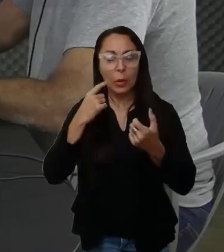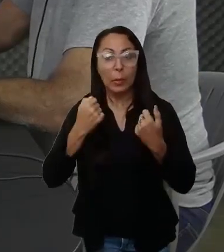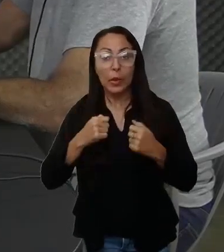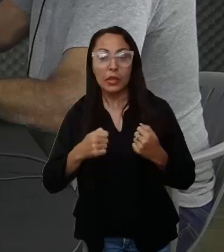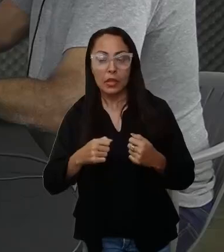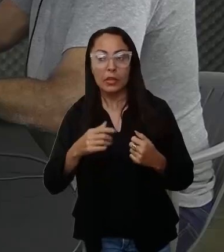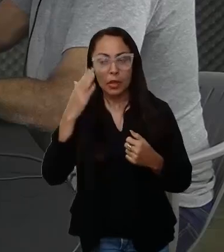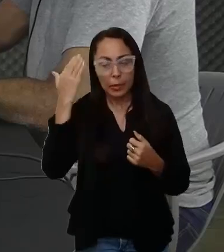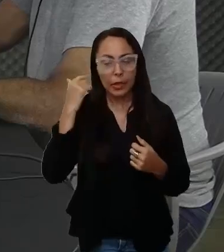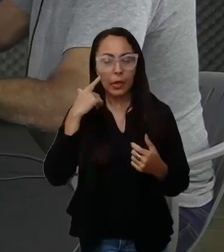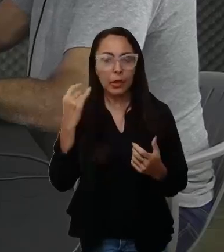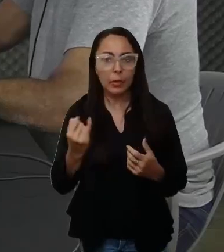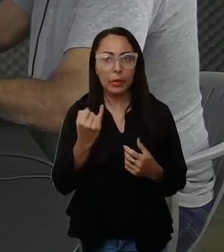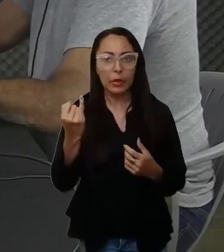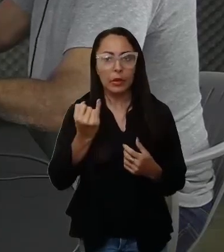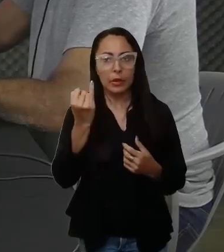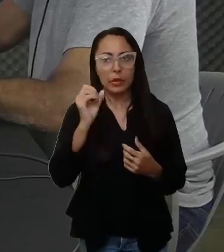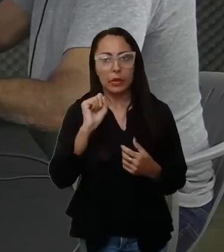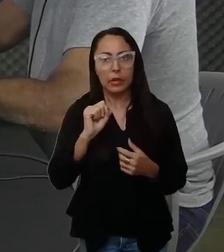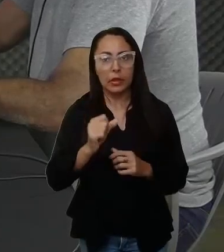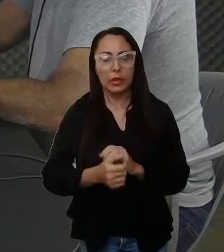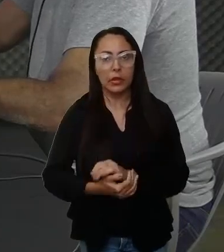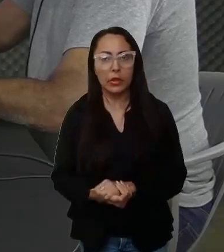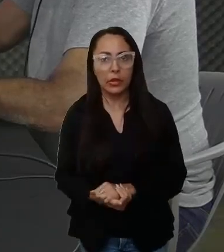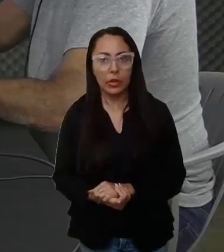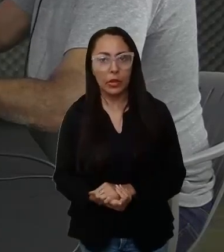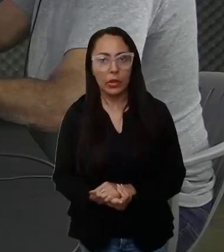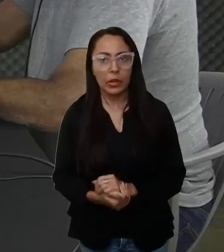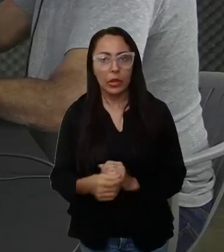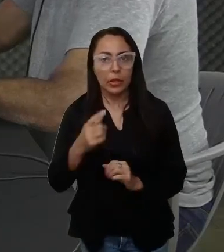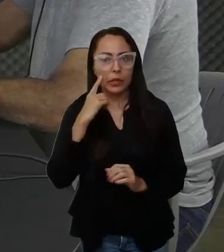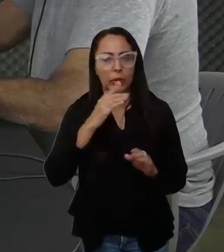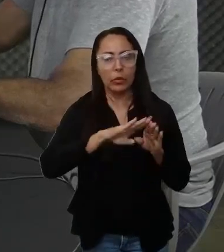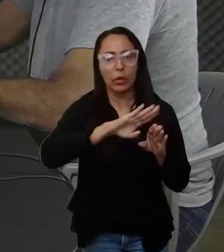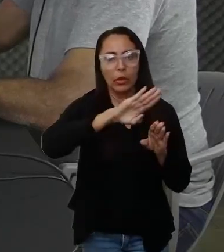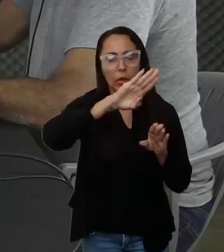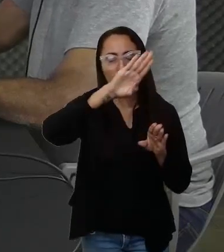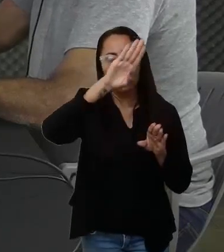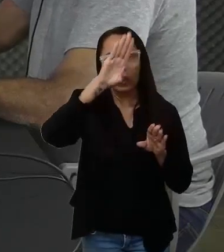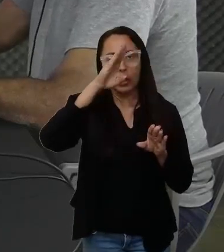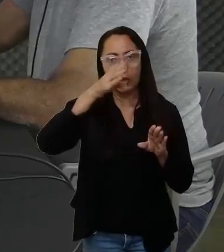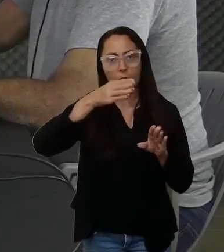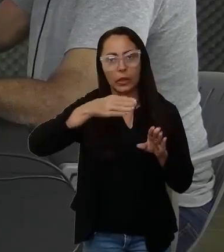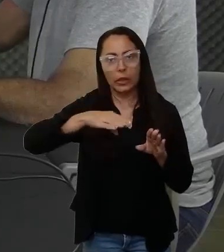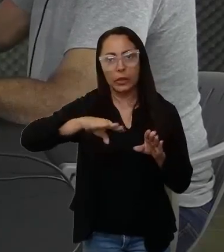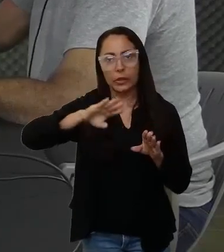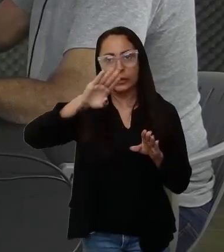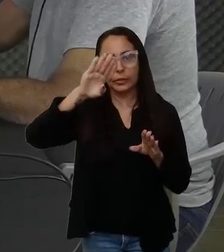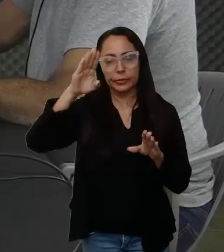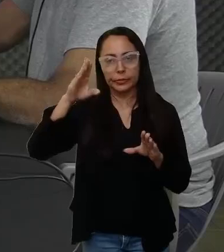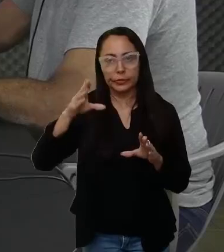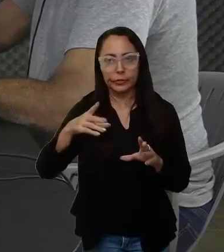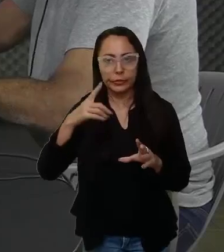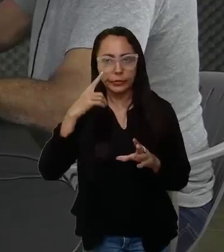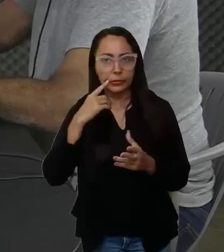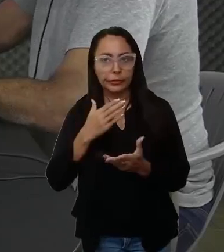qual é a importância disso. Nós sabemos que um relevo alto daquele jeito vai fazer reter umidade aqui no litoral e zona da mata. A